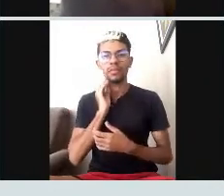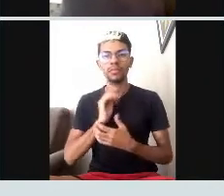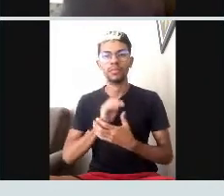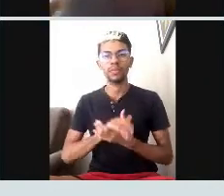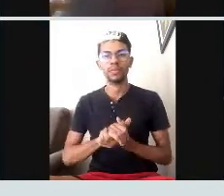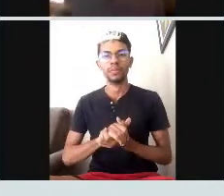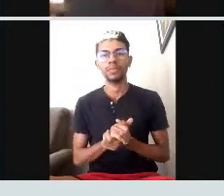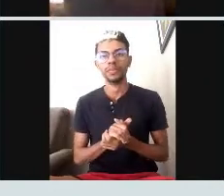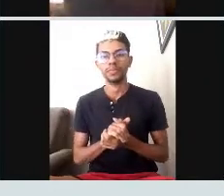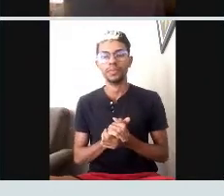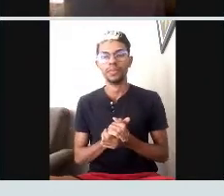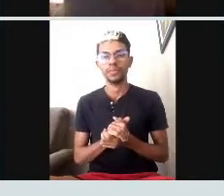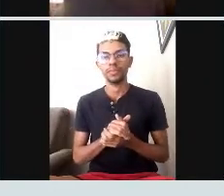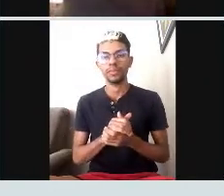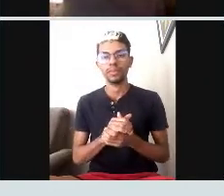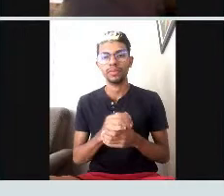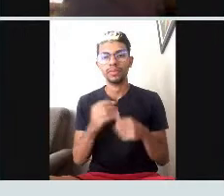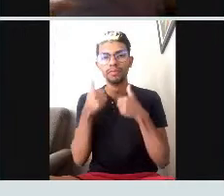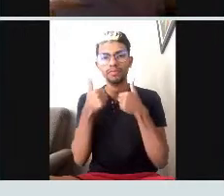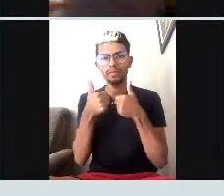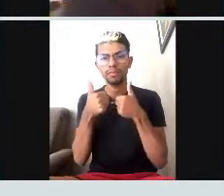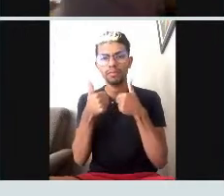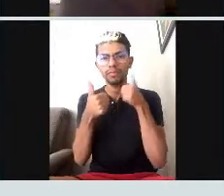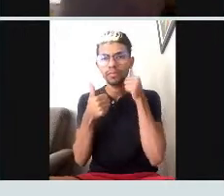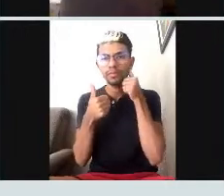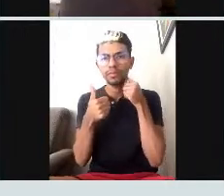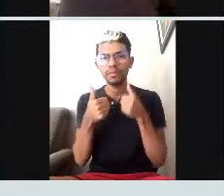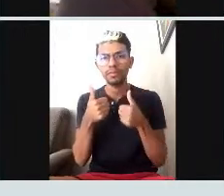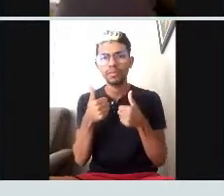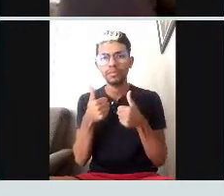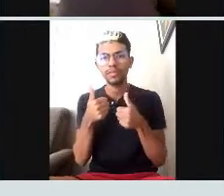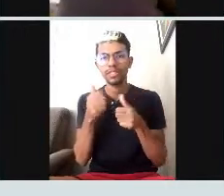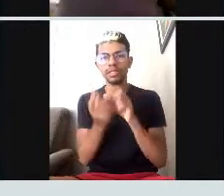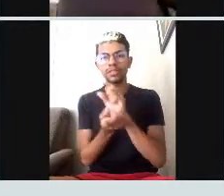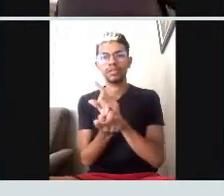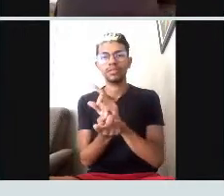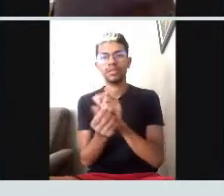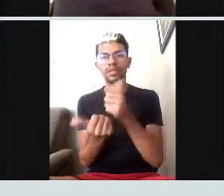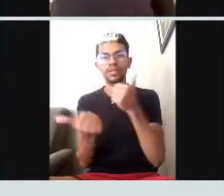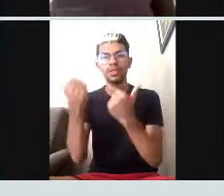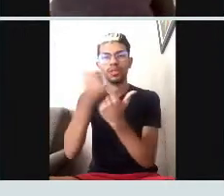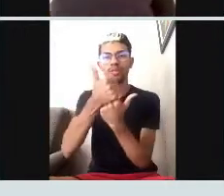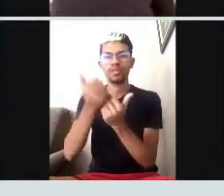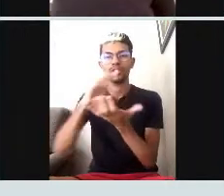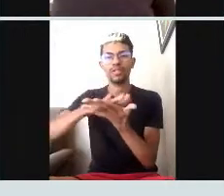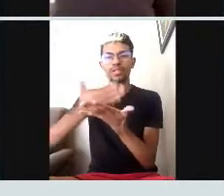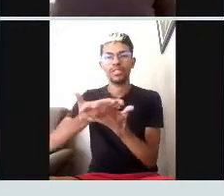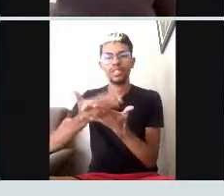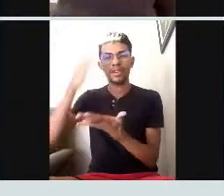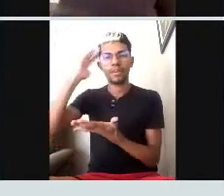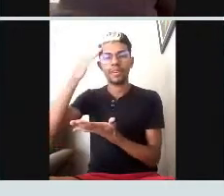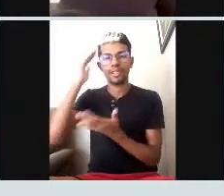Tá tudo ok? Porque ficou preto aqui a tela da... Ah, porque trocou o intérprete, né? Desculpa. Então,